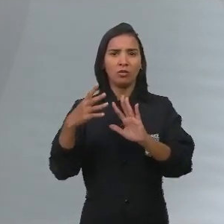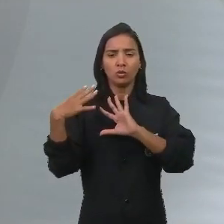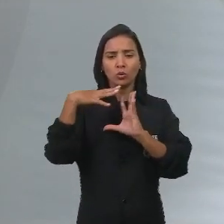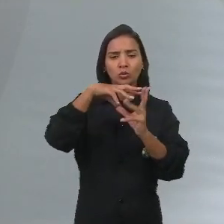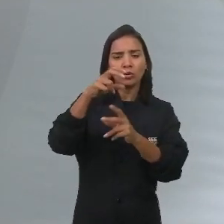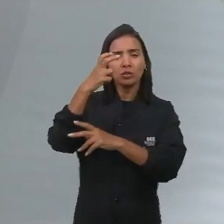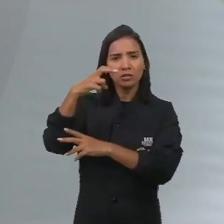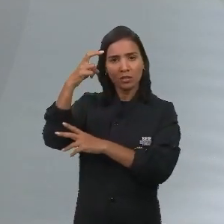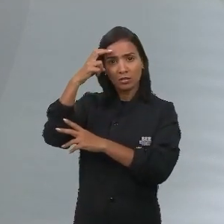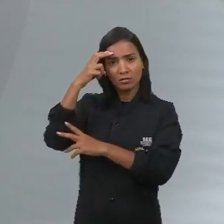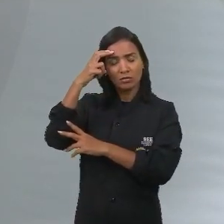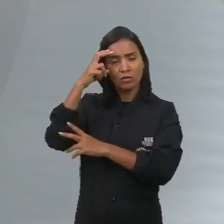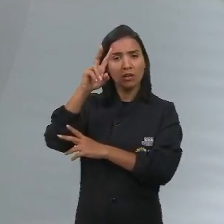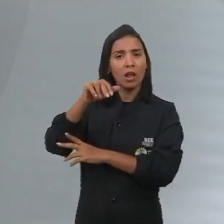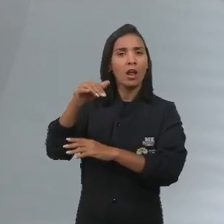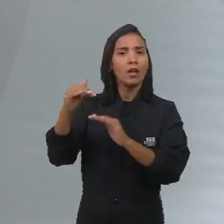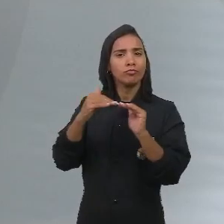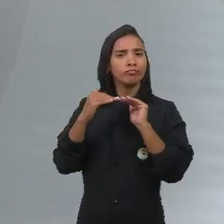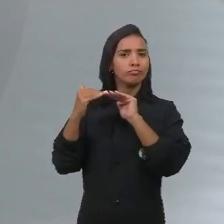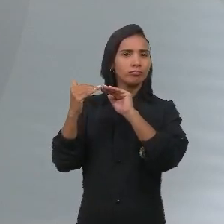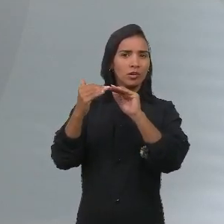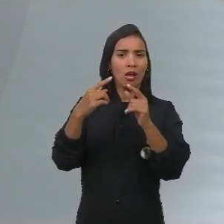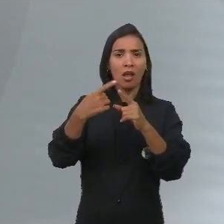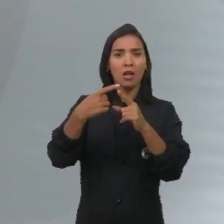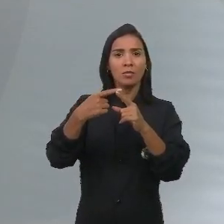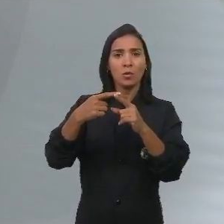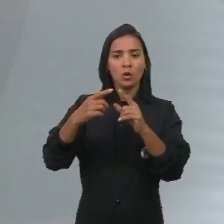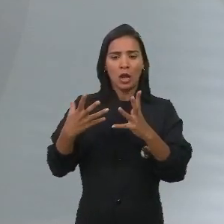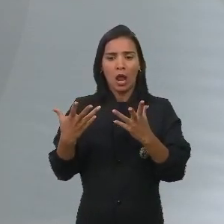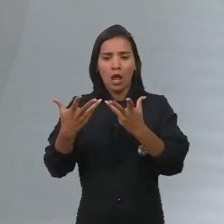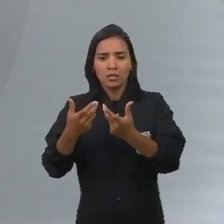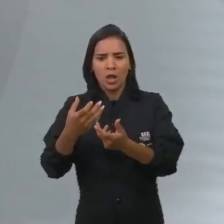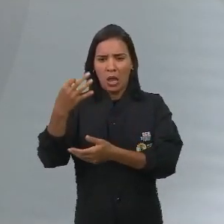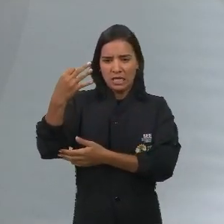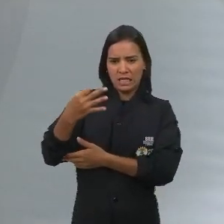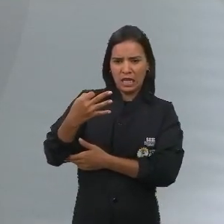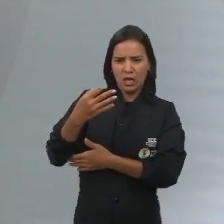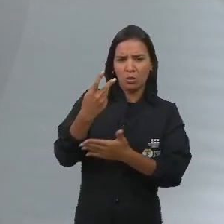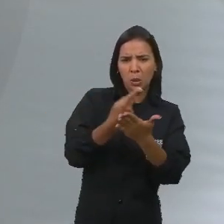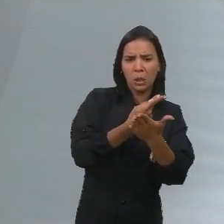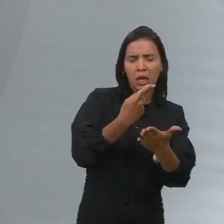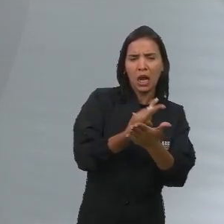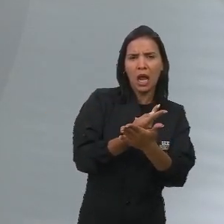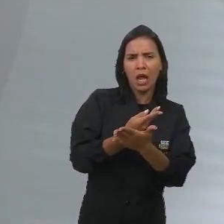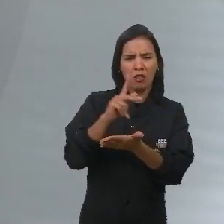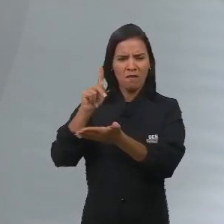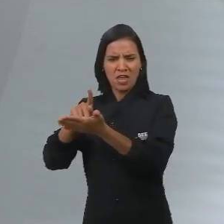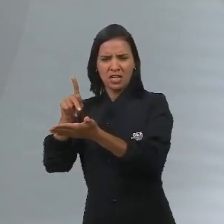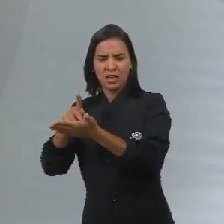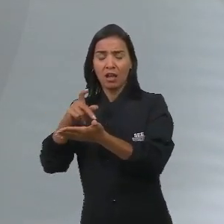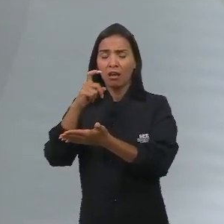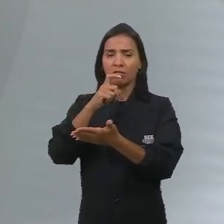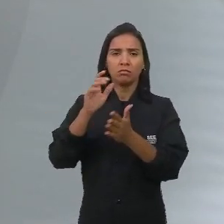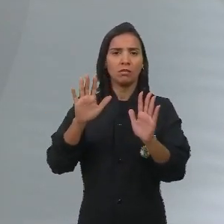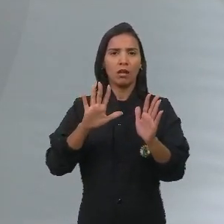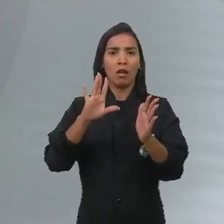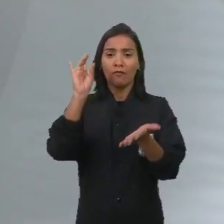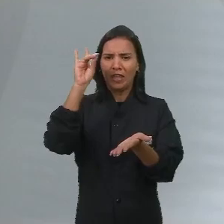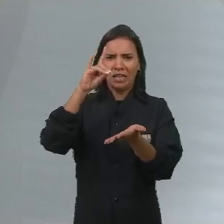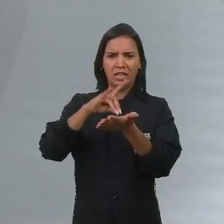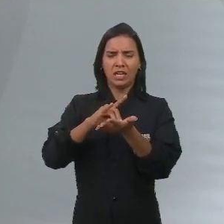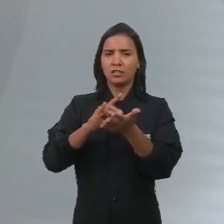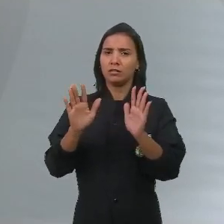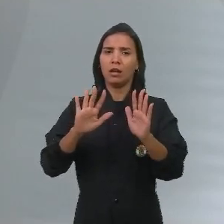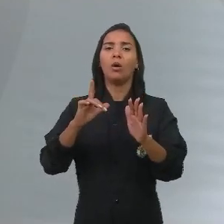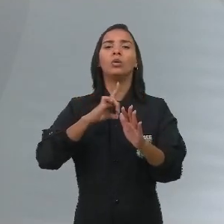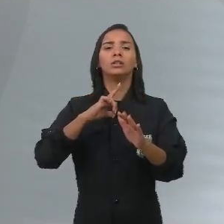que determinada ação seja certa ou errada o bem ou o mal a verdade absoluta existem